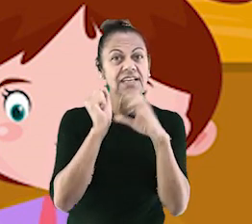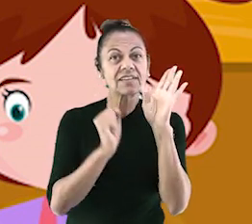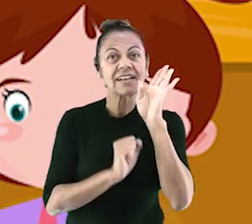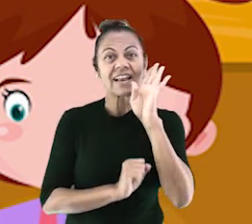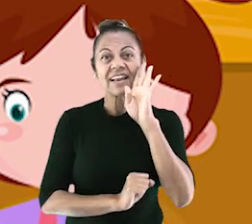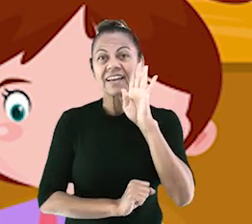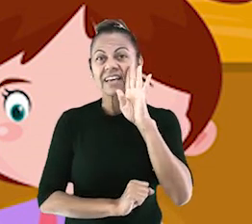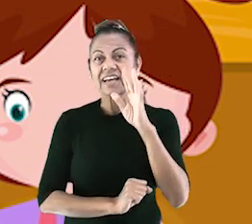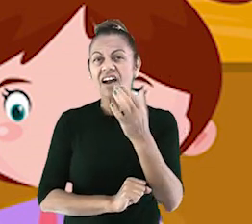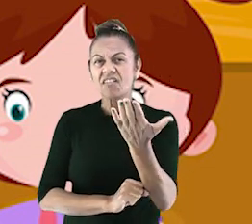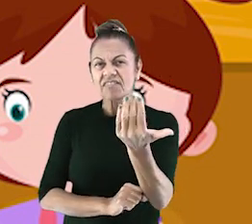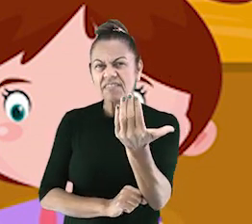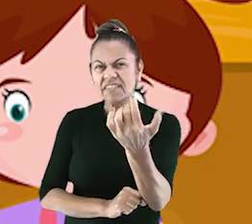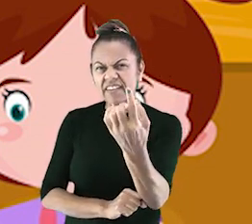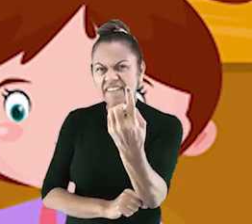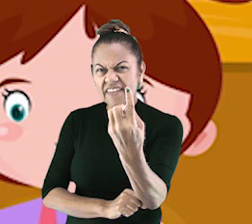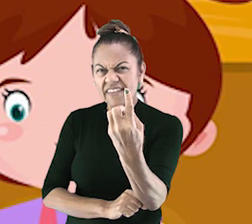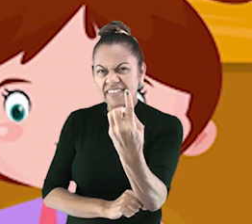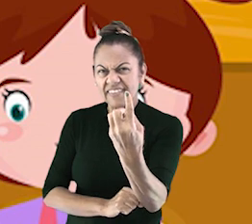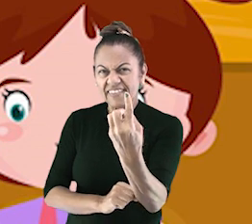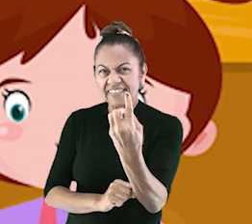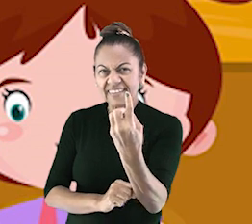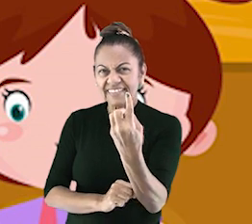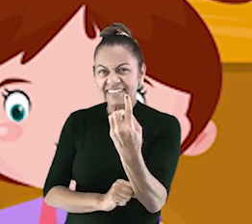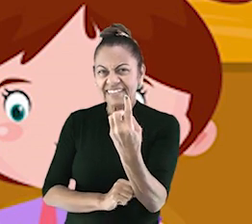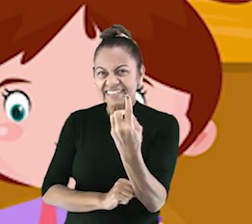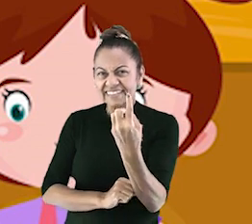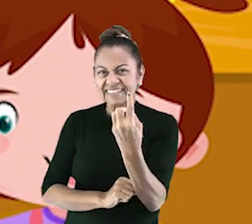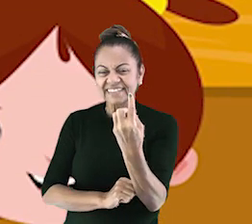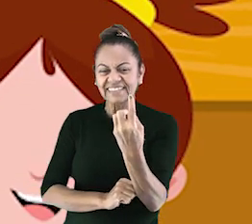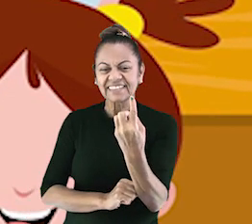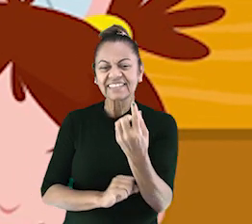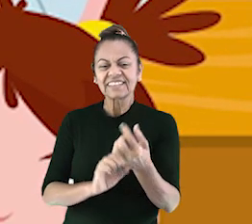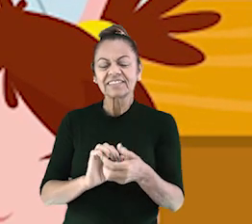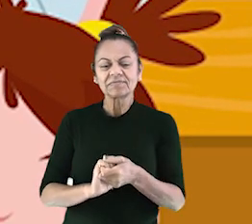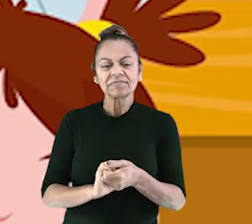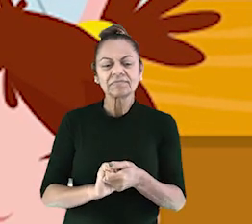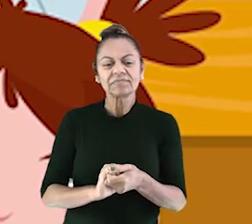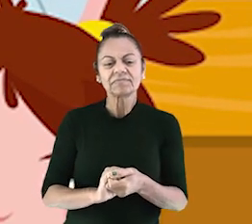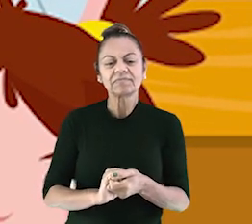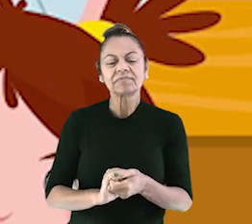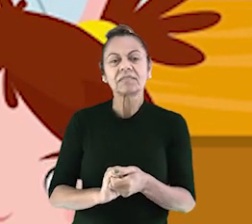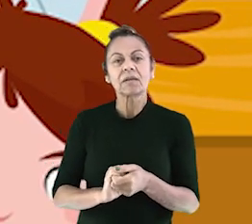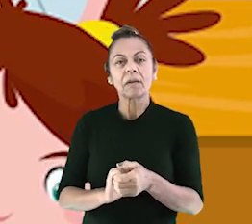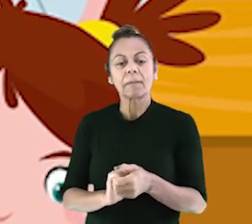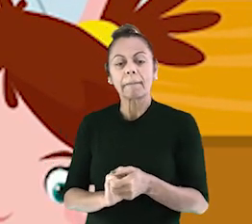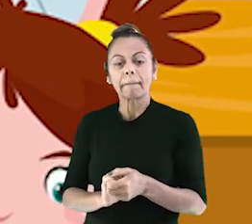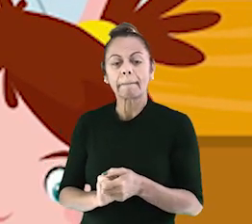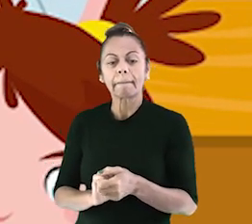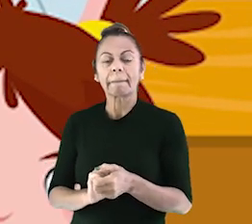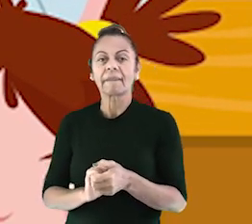segredo muito legal. Então vem cá. Mais pertinho. Ó.